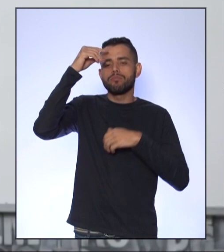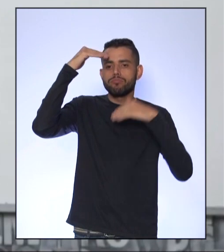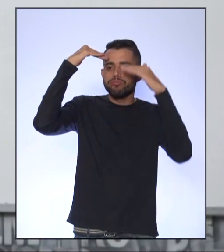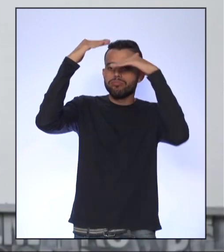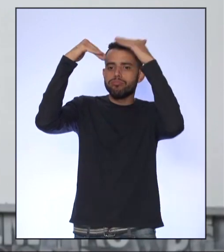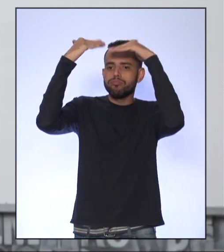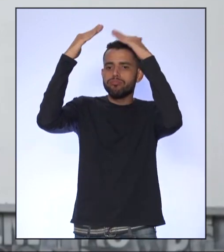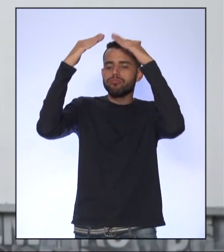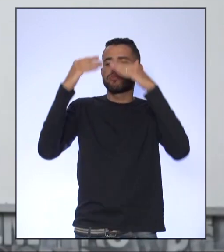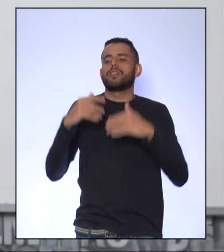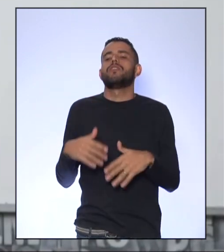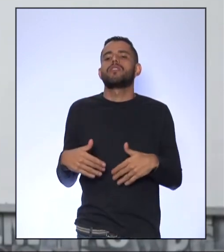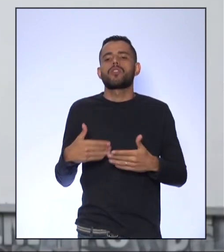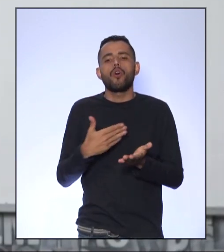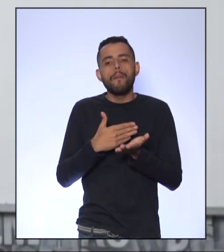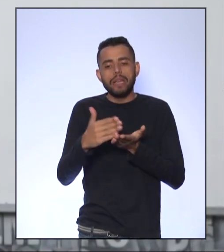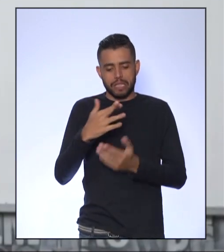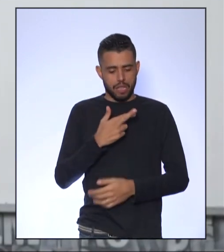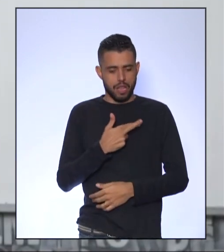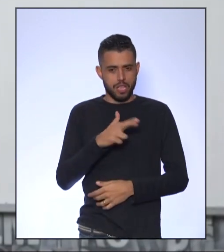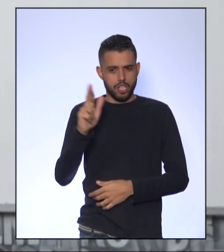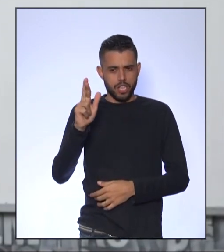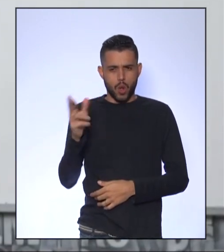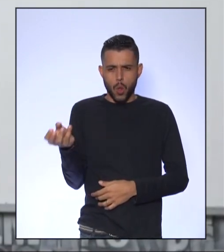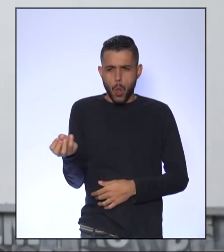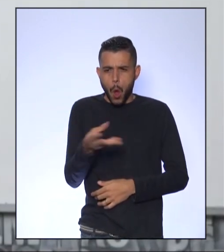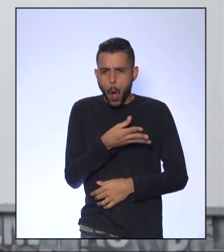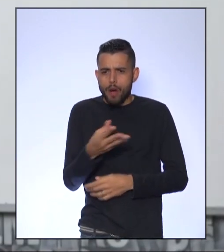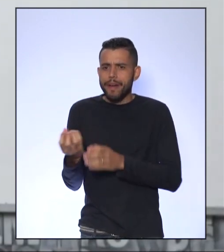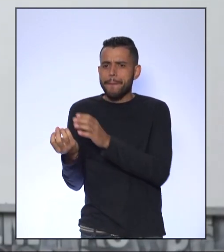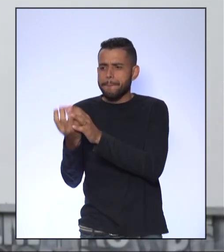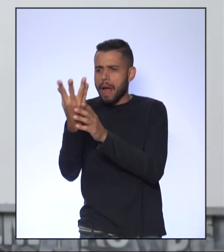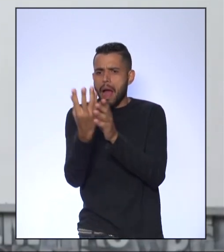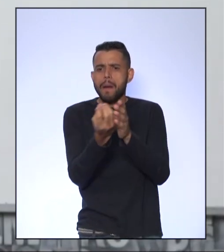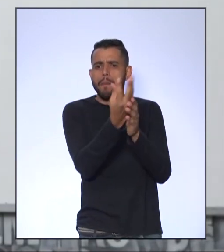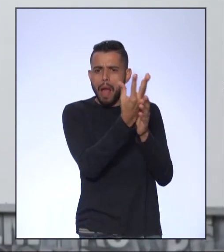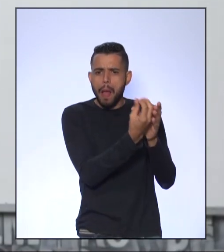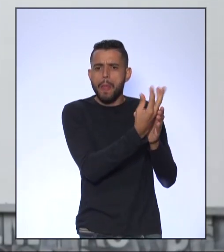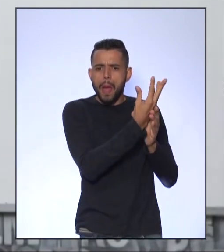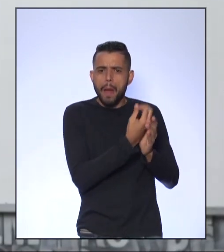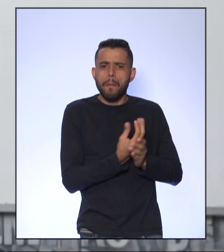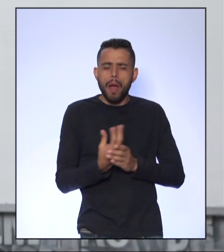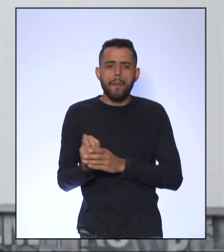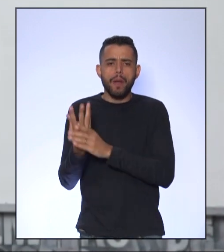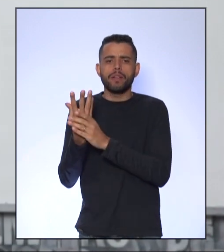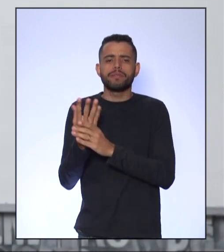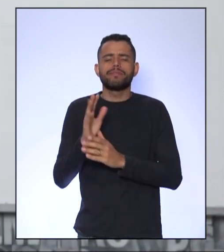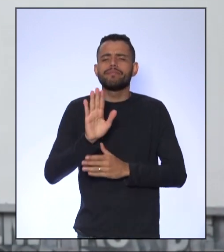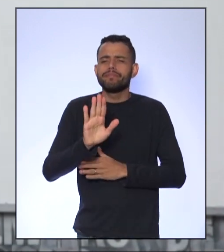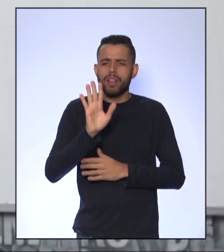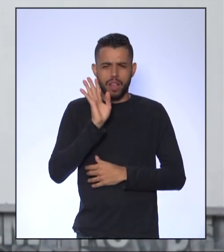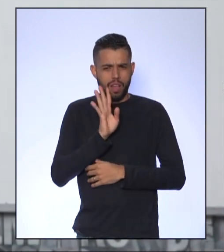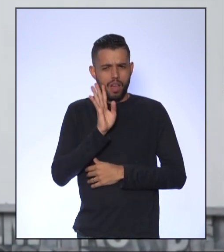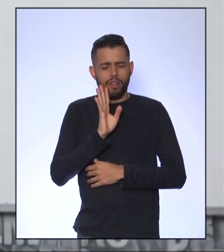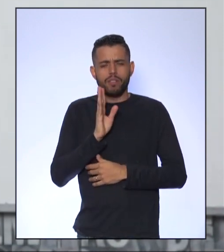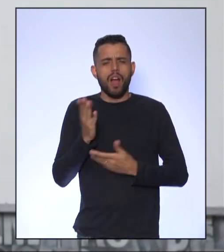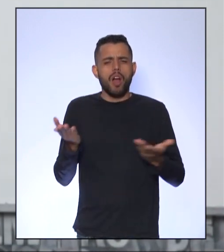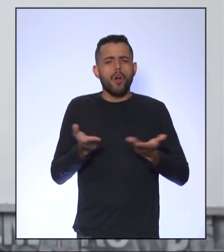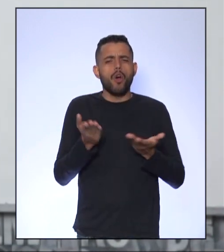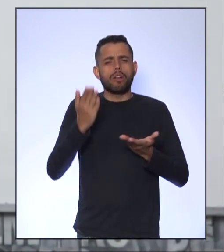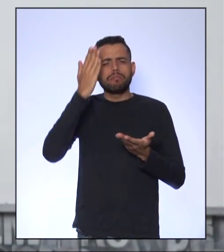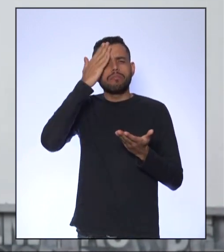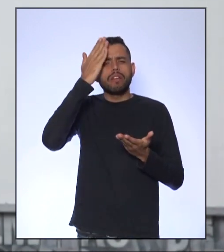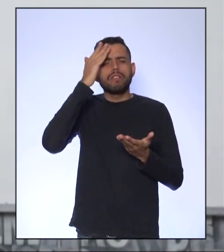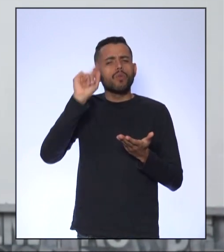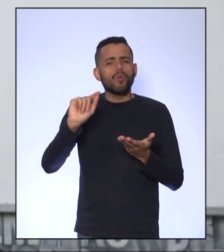novas religiões. Certo? Ah, legal, professor. O que mais que eu preciso entender aqui?